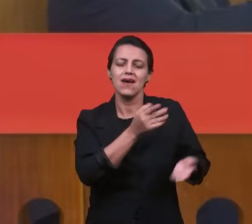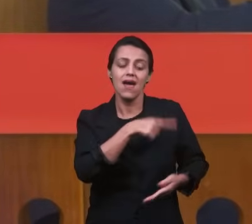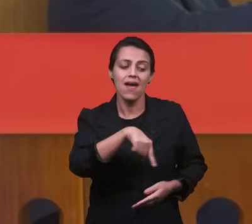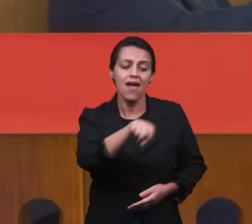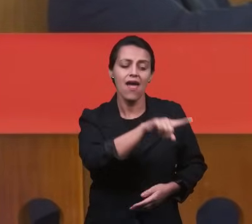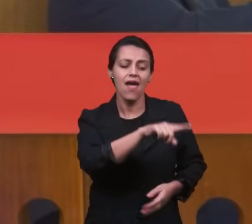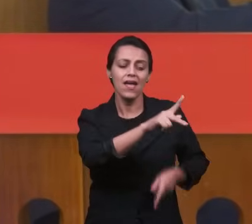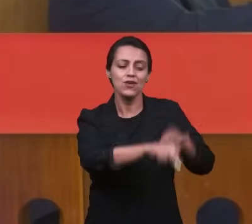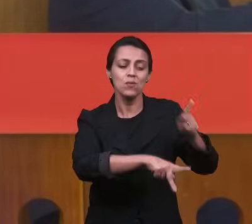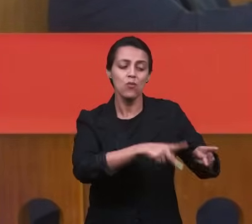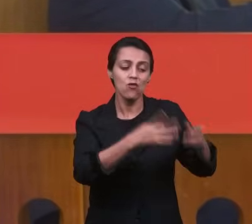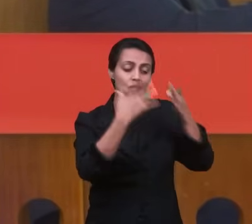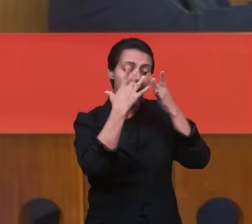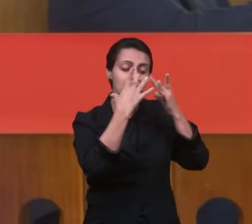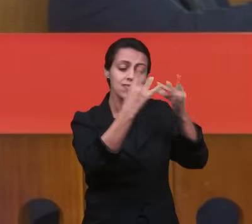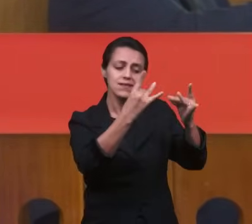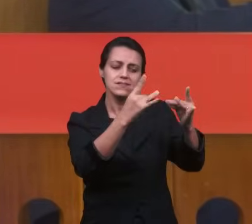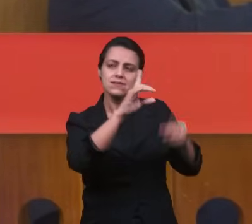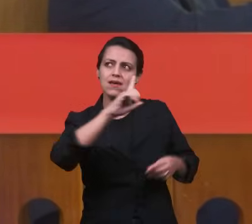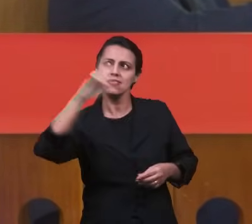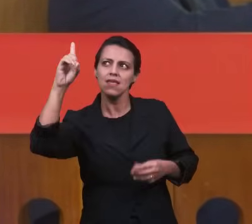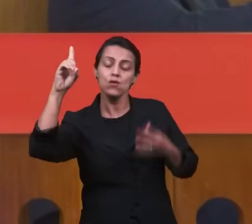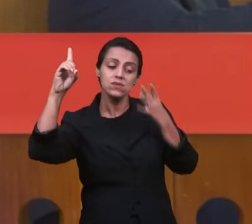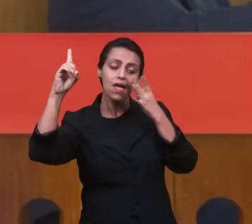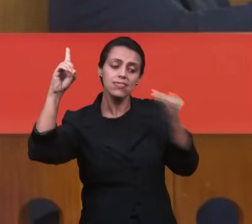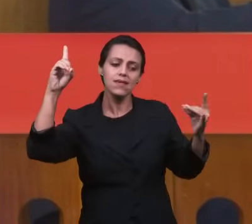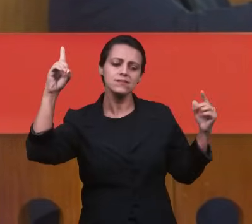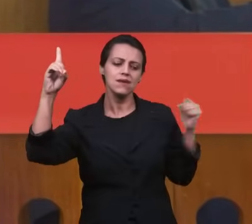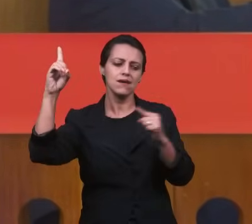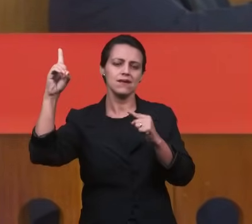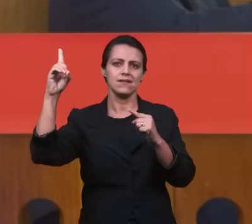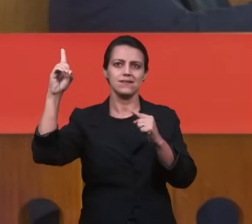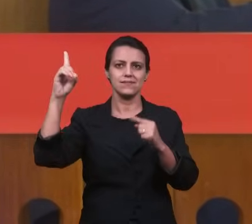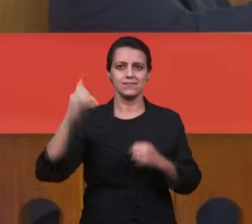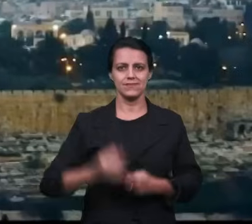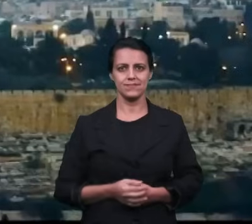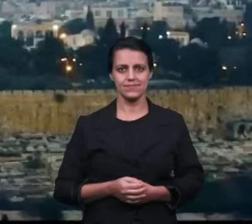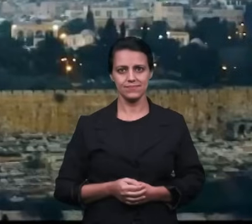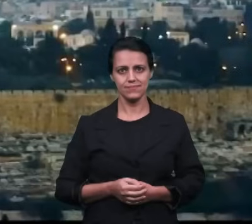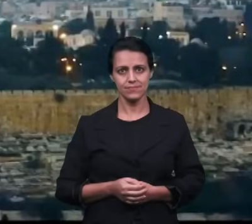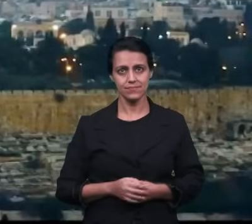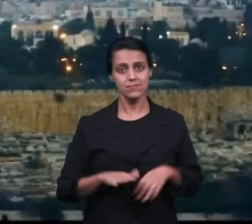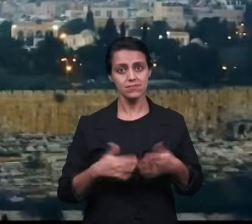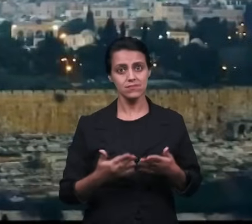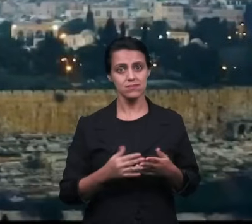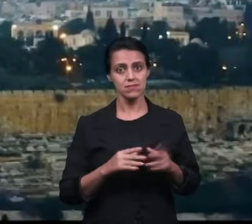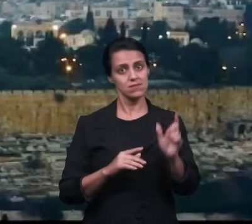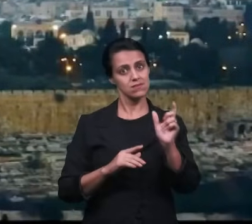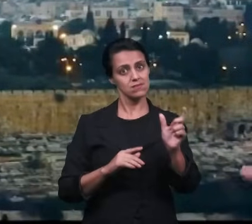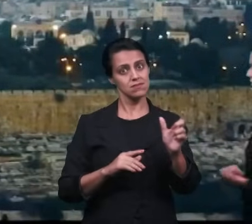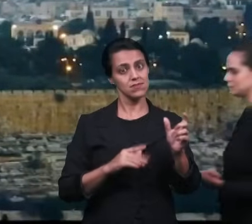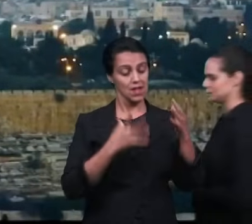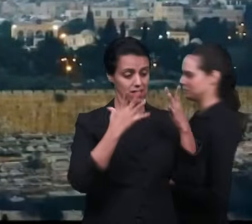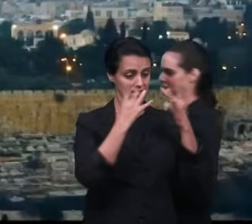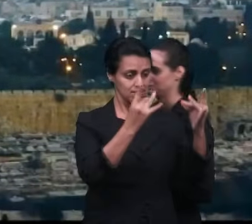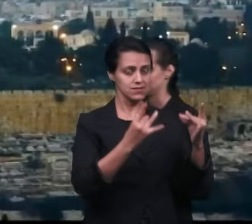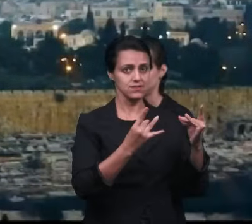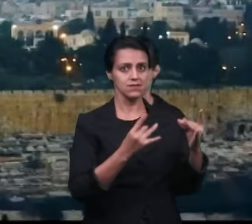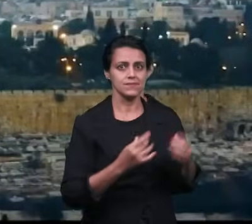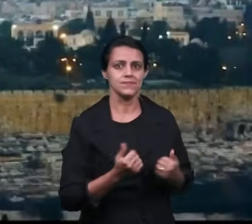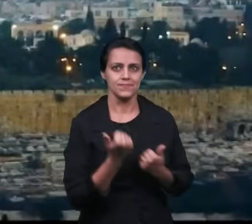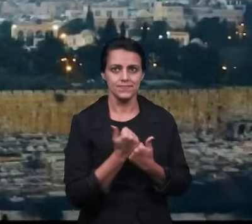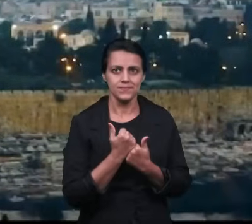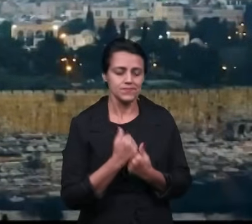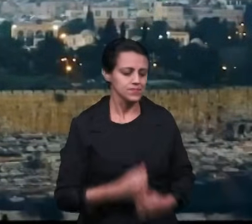Israel ouça a sua voz. Vamos lá. Então a palavra chamar Israel